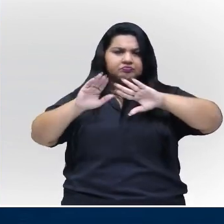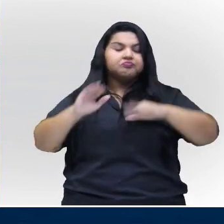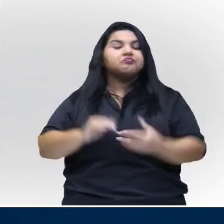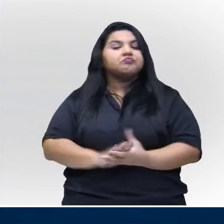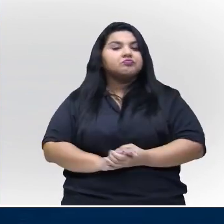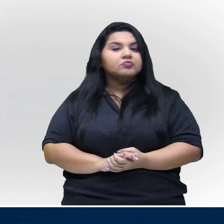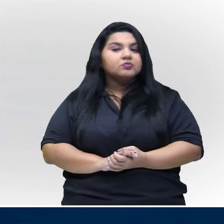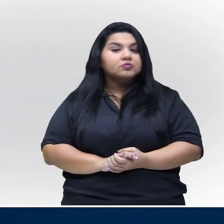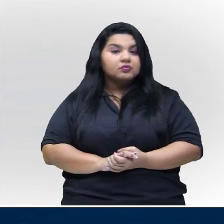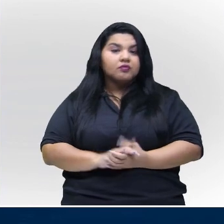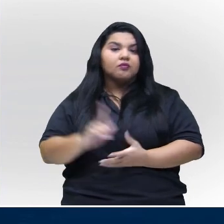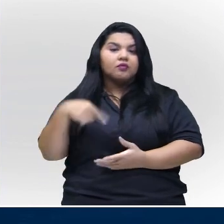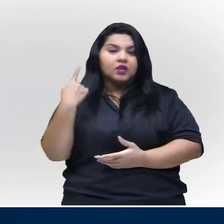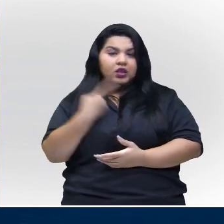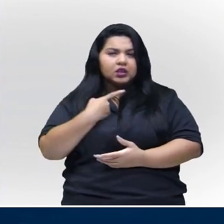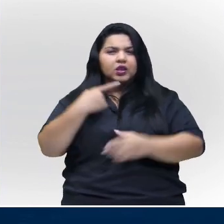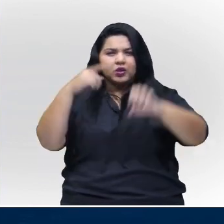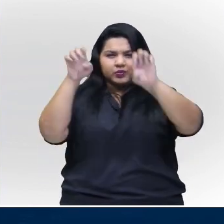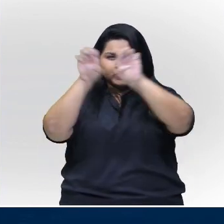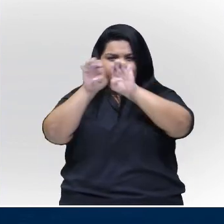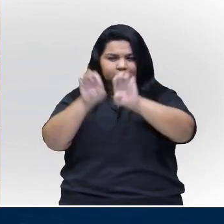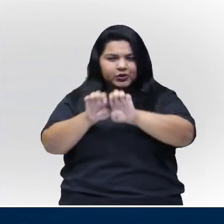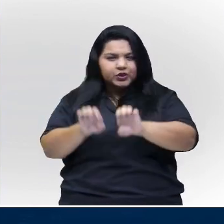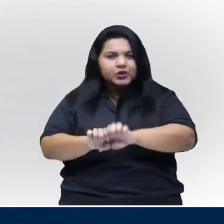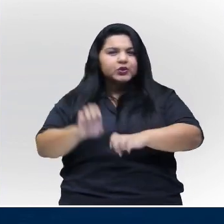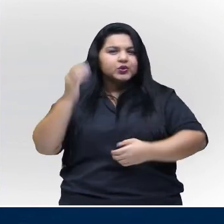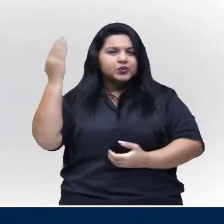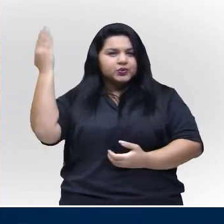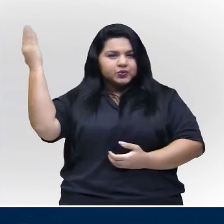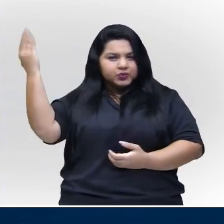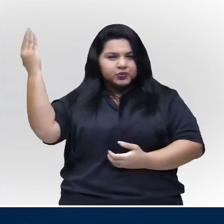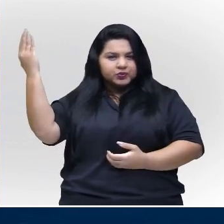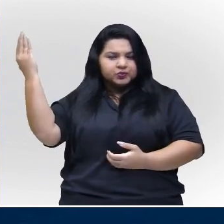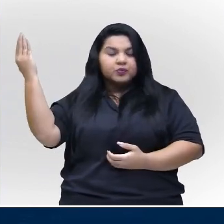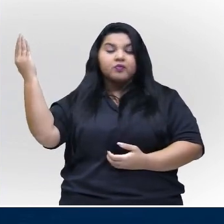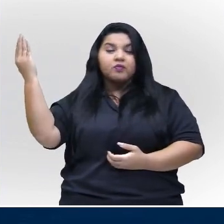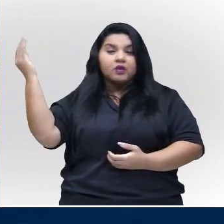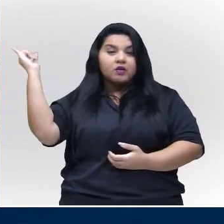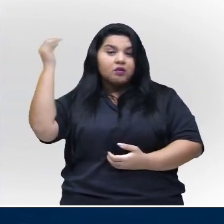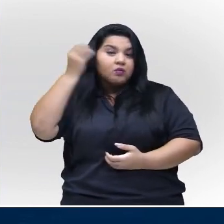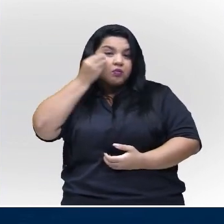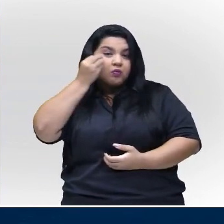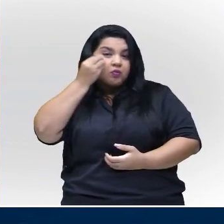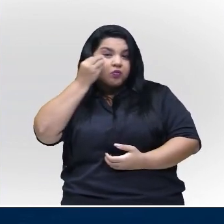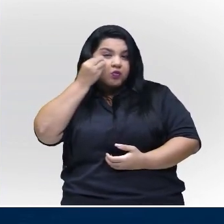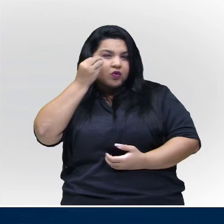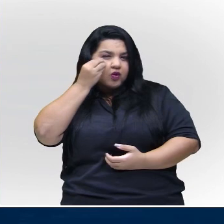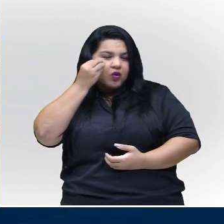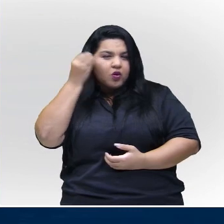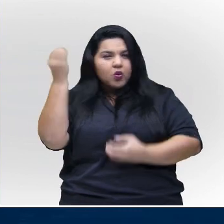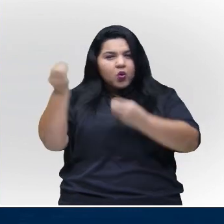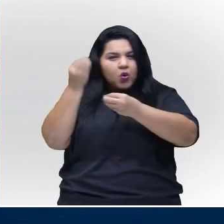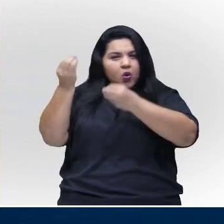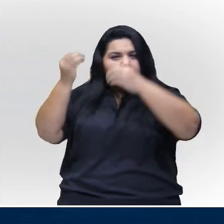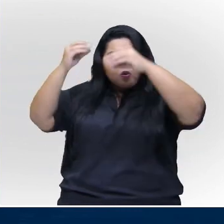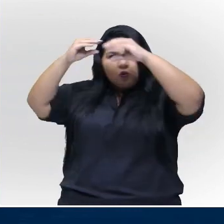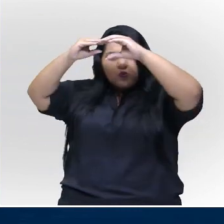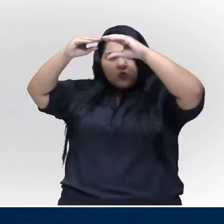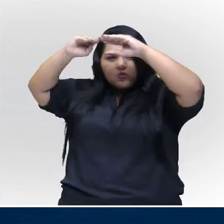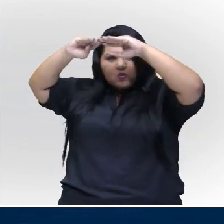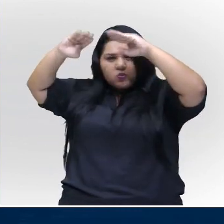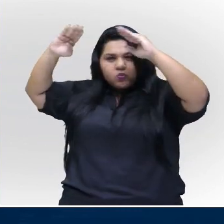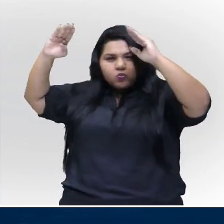aí, aqui a gente tem um esquema de uma mitocôndria, certo? A gente está observando ali toda a sua formação, a gente tem essa membrana